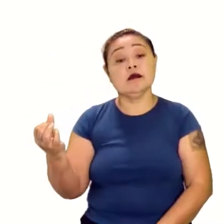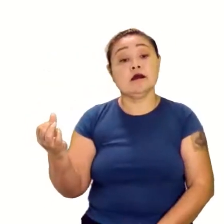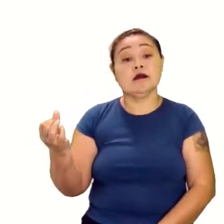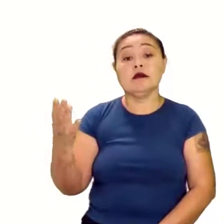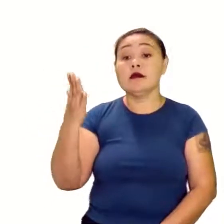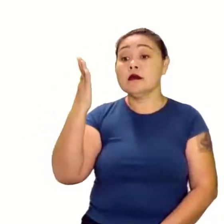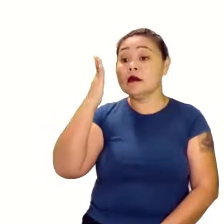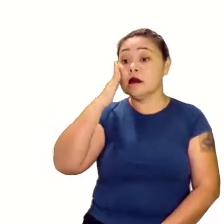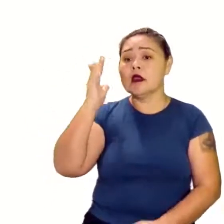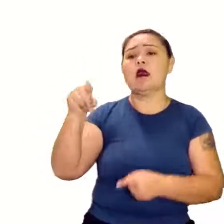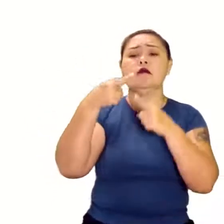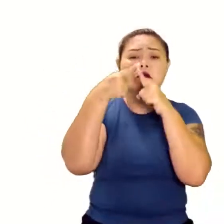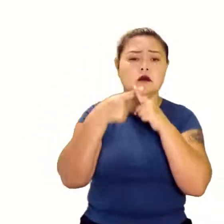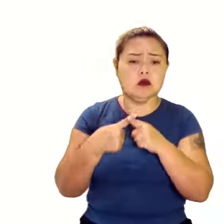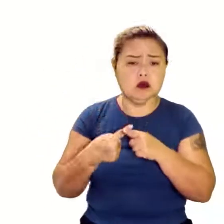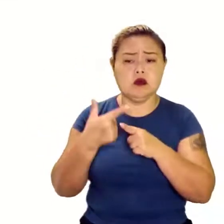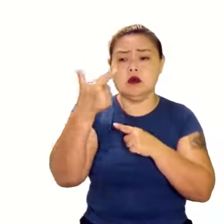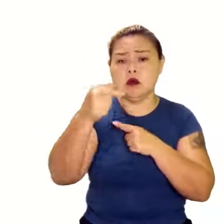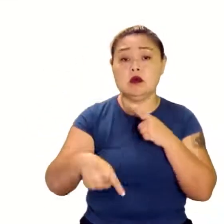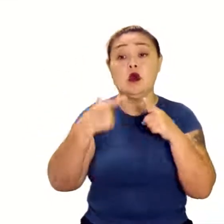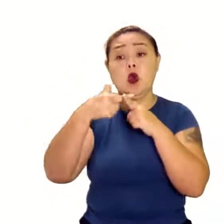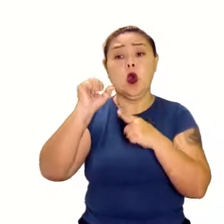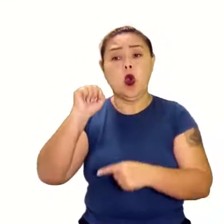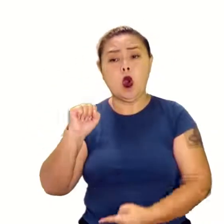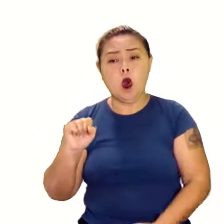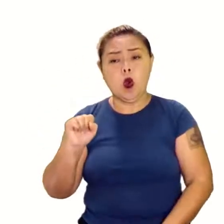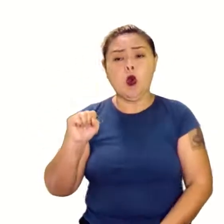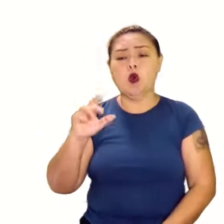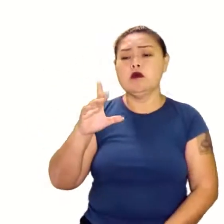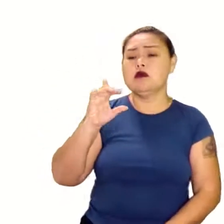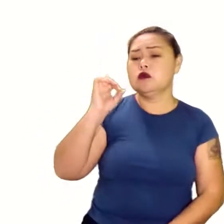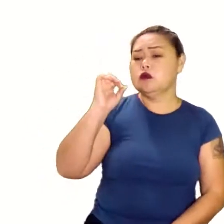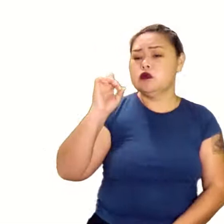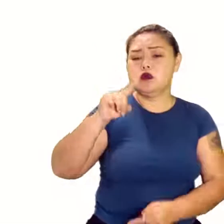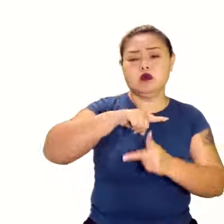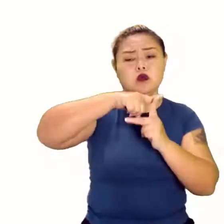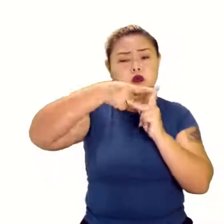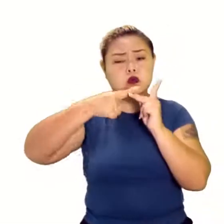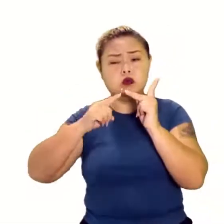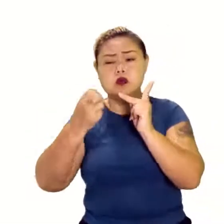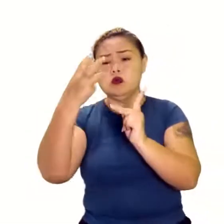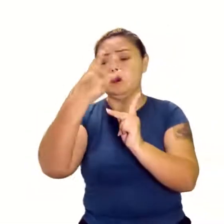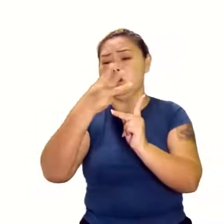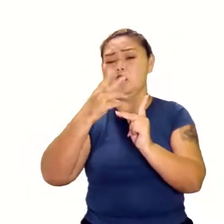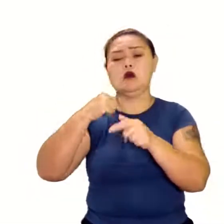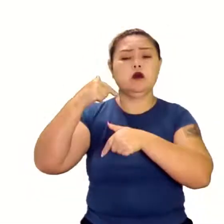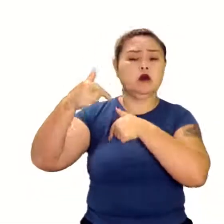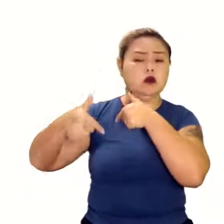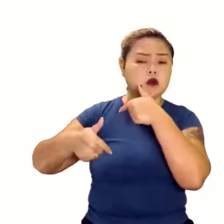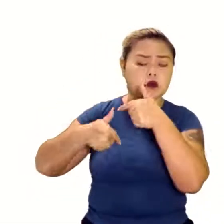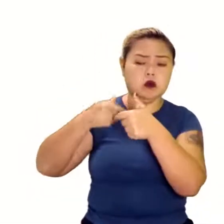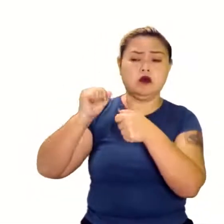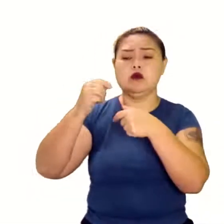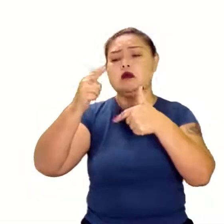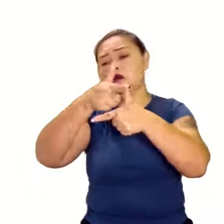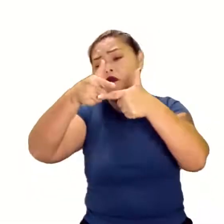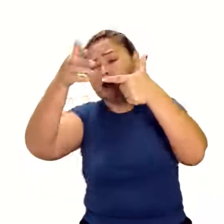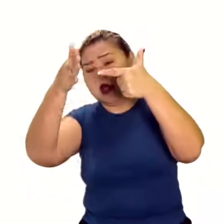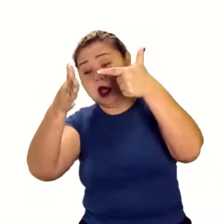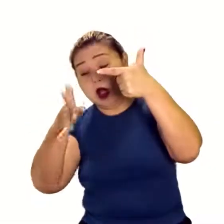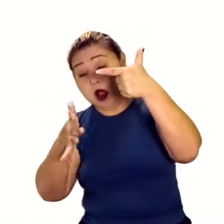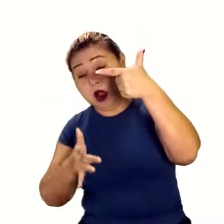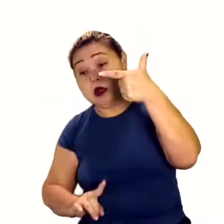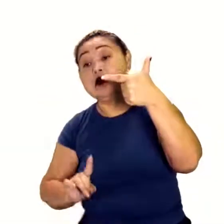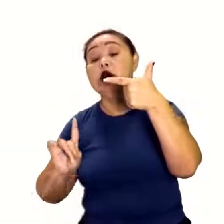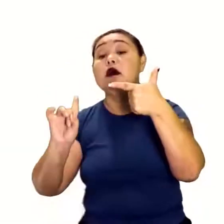Agora, se eu fosse multiplicar 27 vezes 8, depois achar a raiz cúbica, né? Dá trabalho, né? Tem que fatorar e tal. Então,